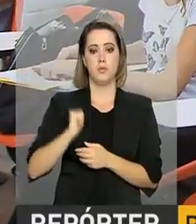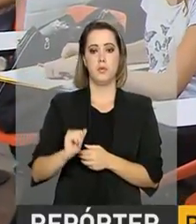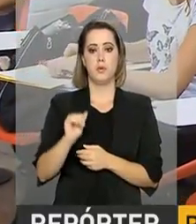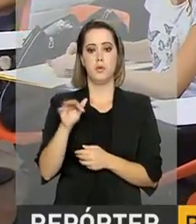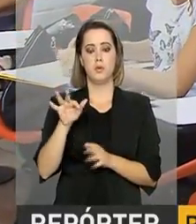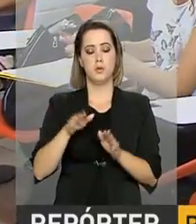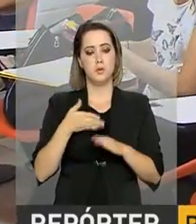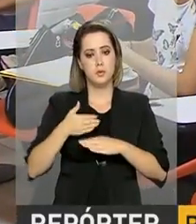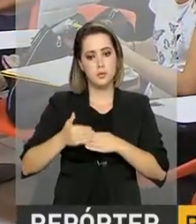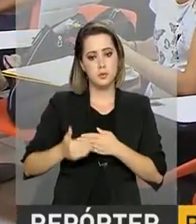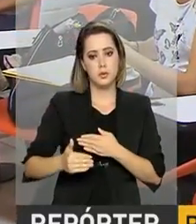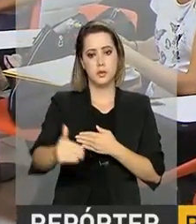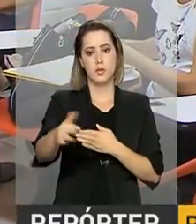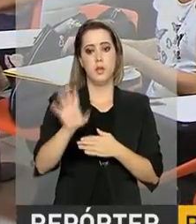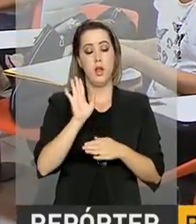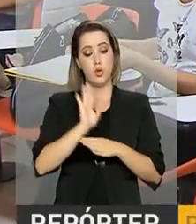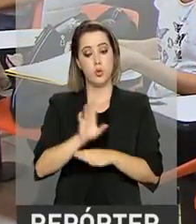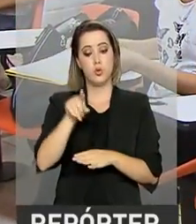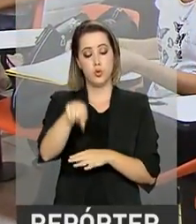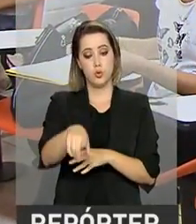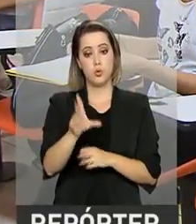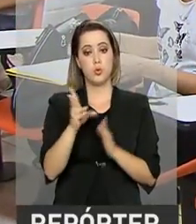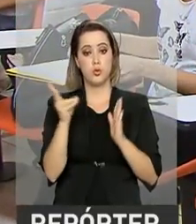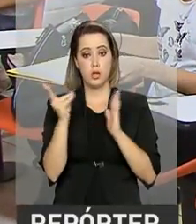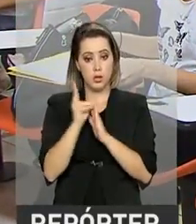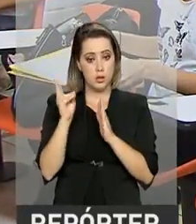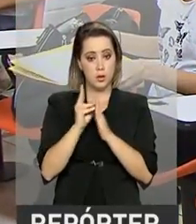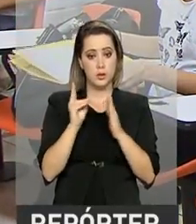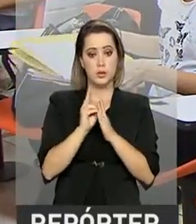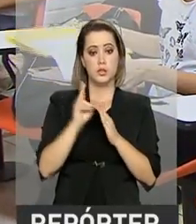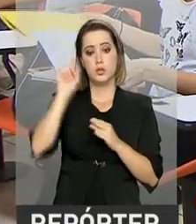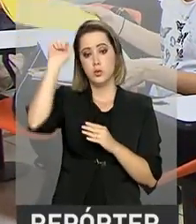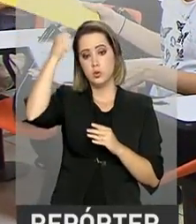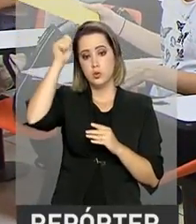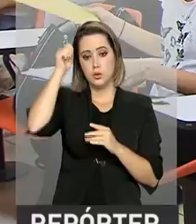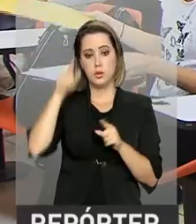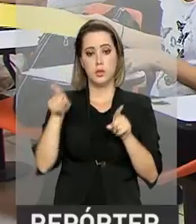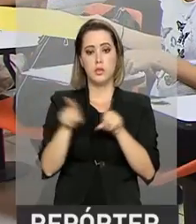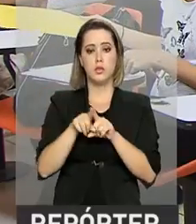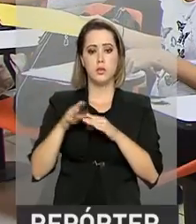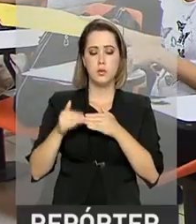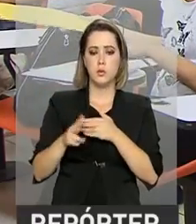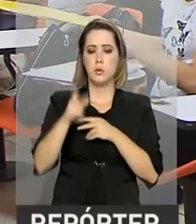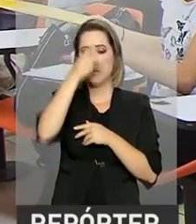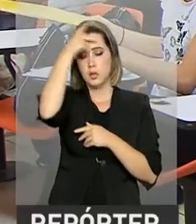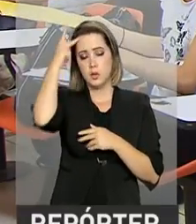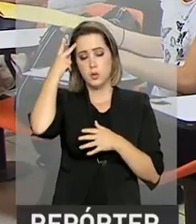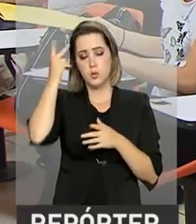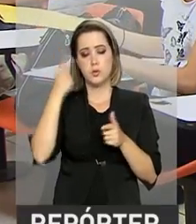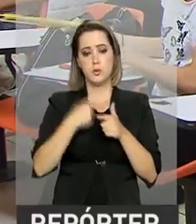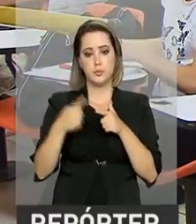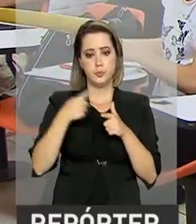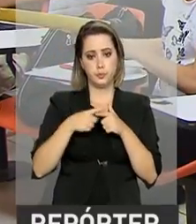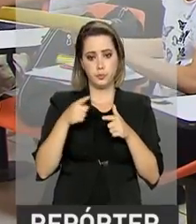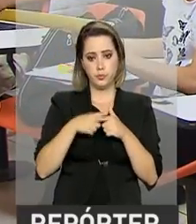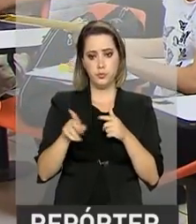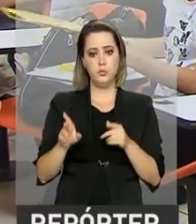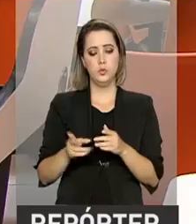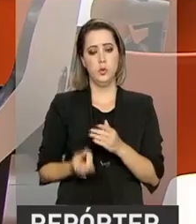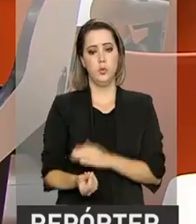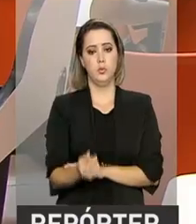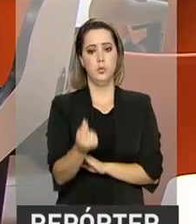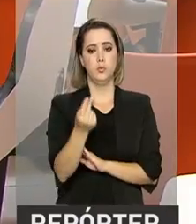indígenas quilombolas e estudantes em situação de vulnerabilidade uma bolsa de até R 900 para ajudar nos custos da